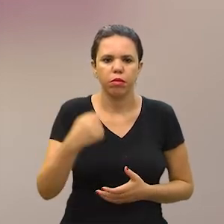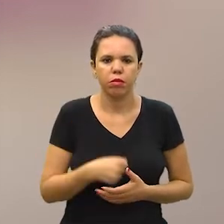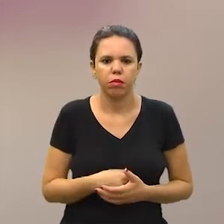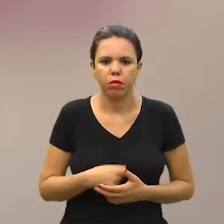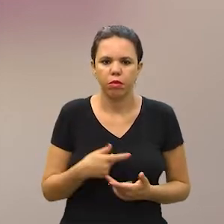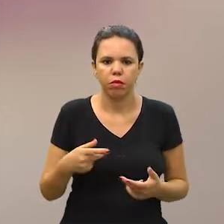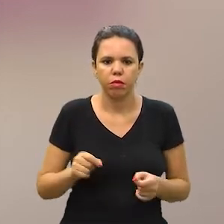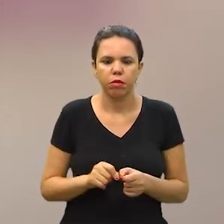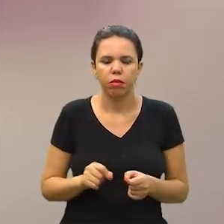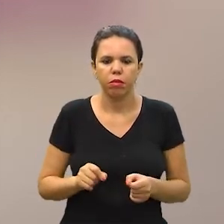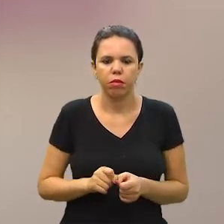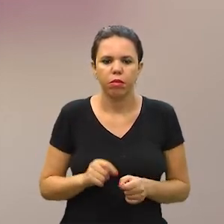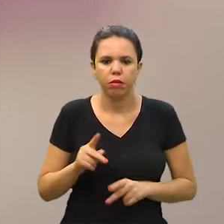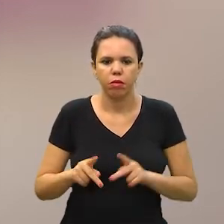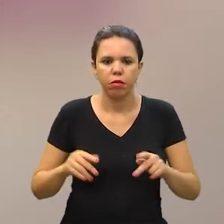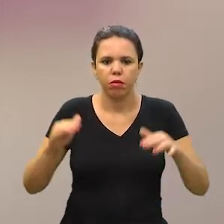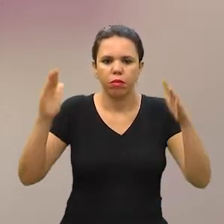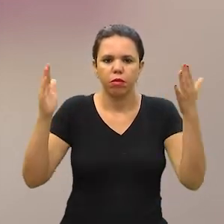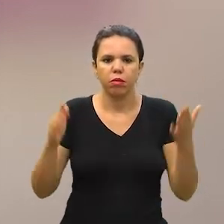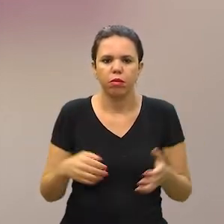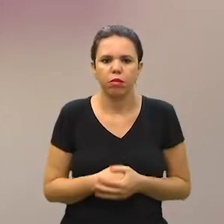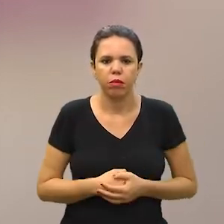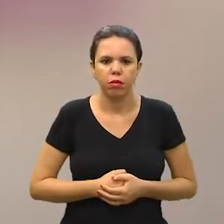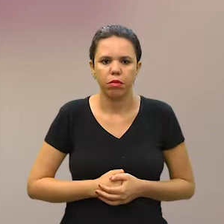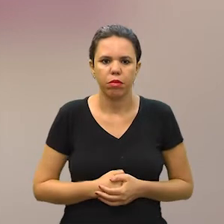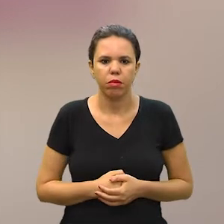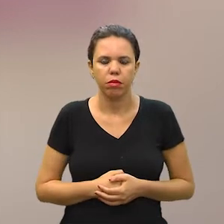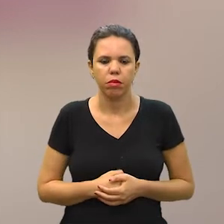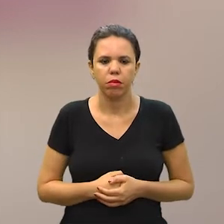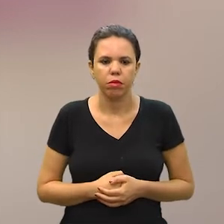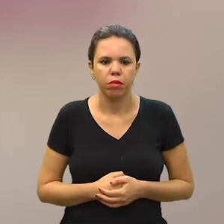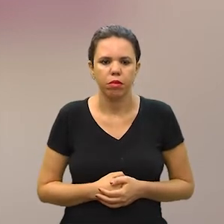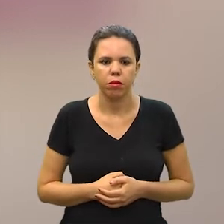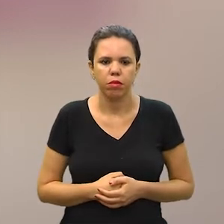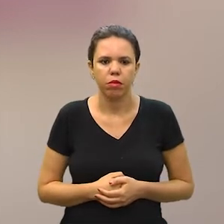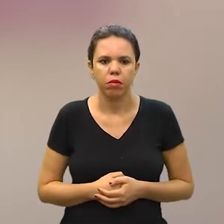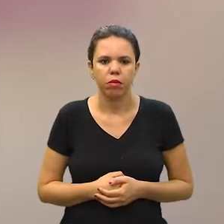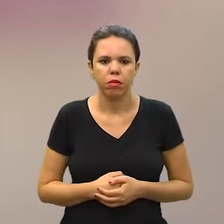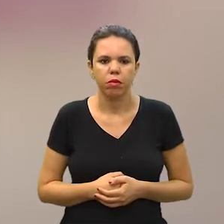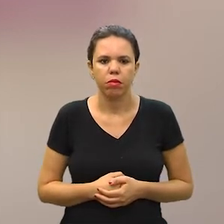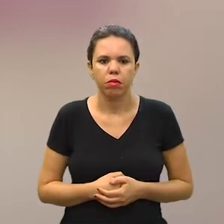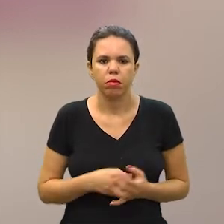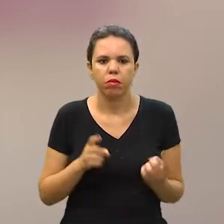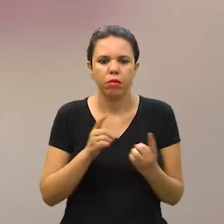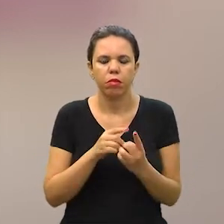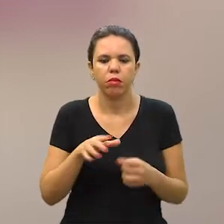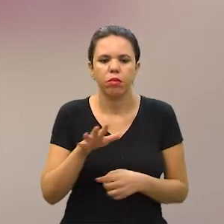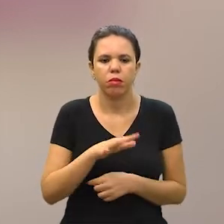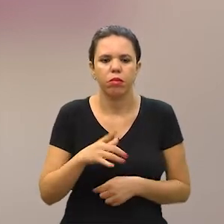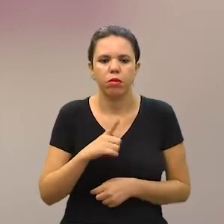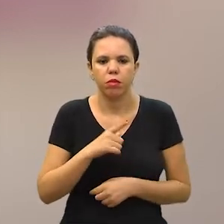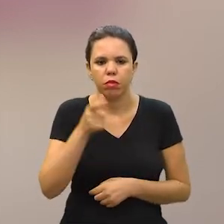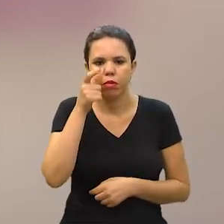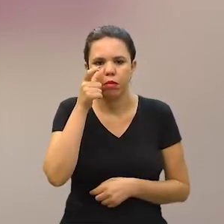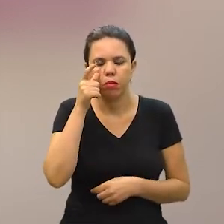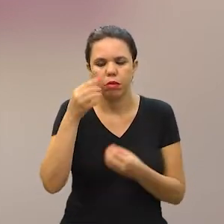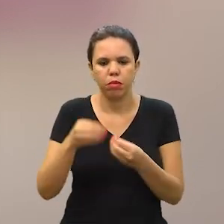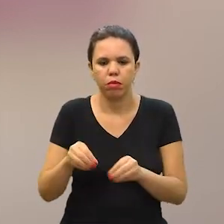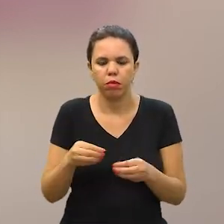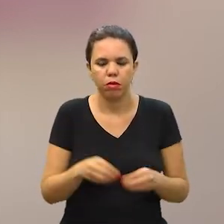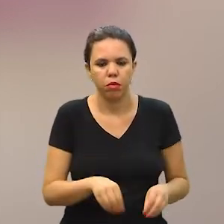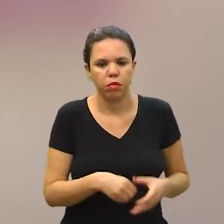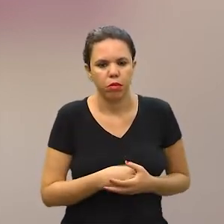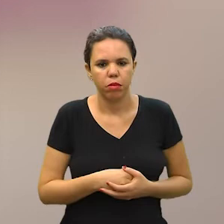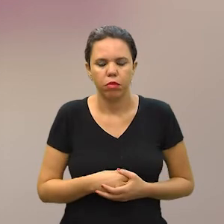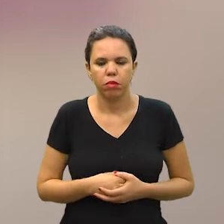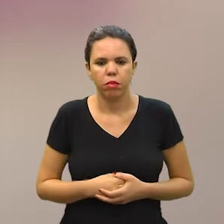né? E uma coisa que a gente vê muito no adulto, que é o que geralmente eles buscam esse atendimento, é que nós vemos um